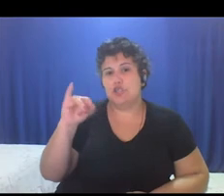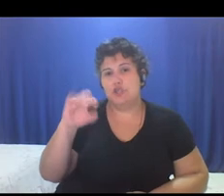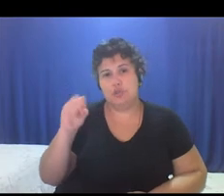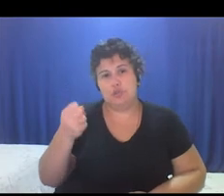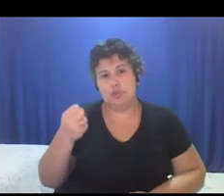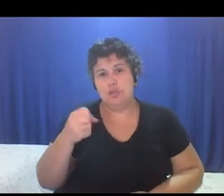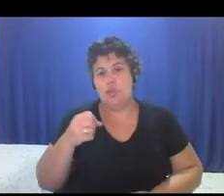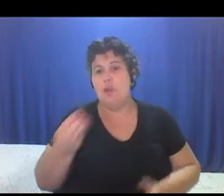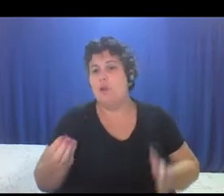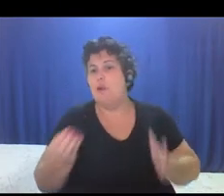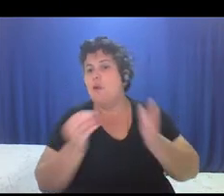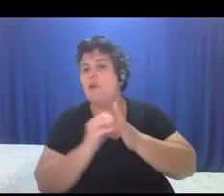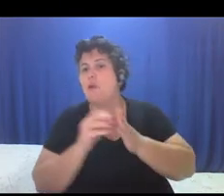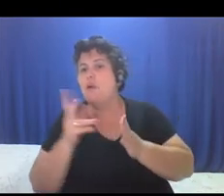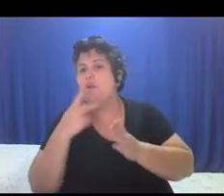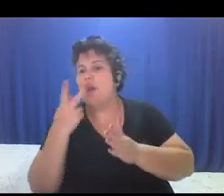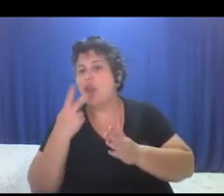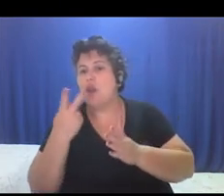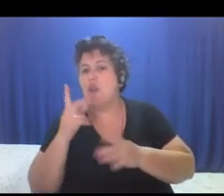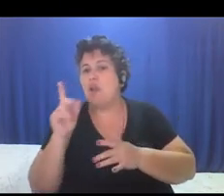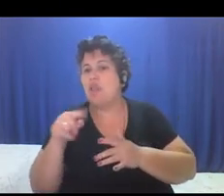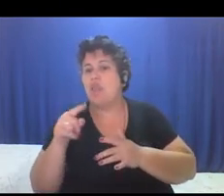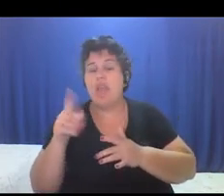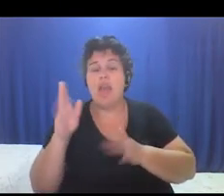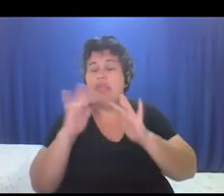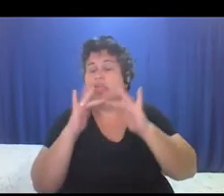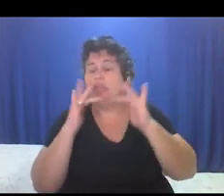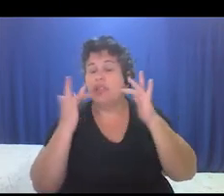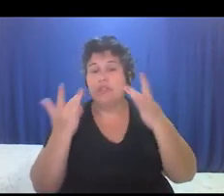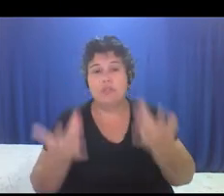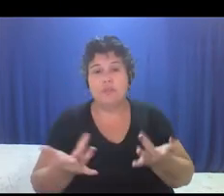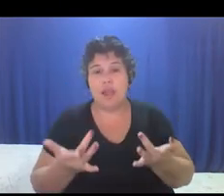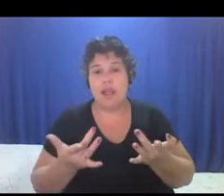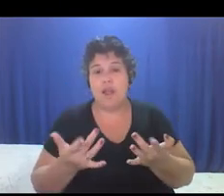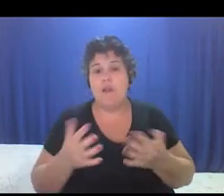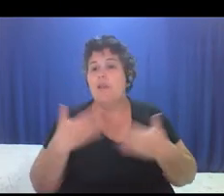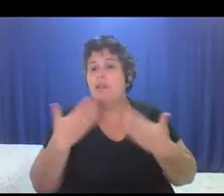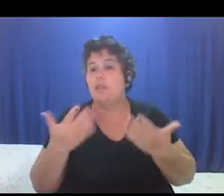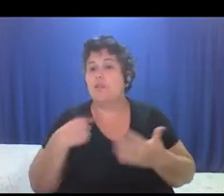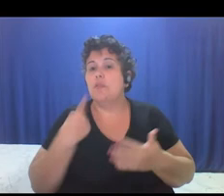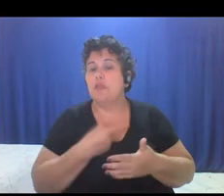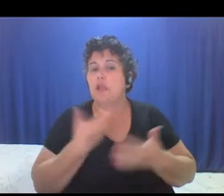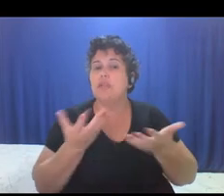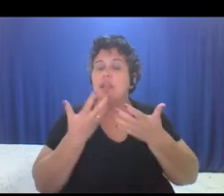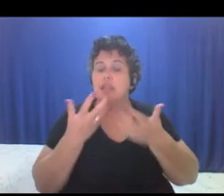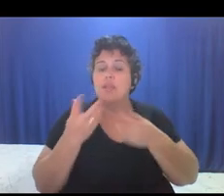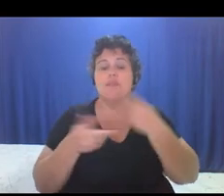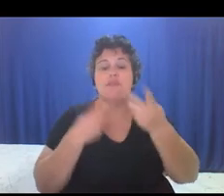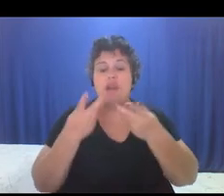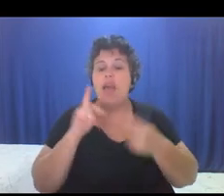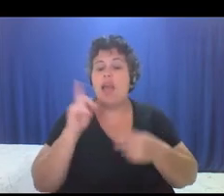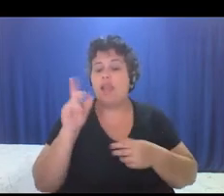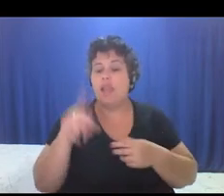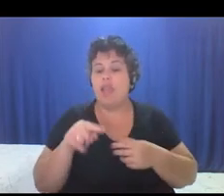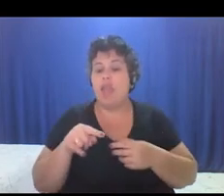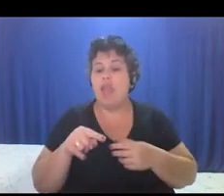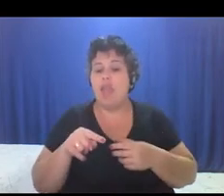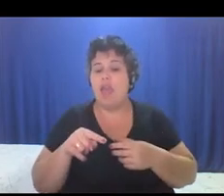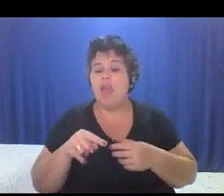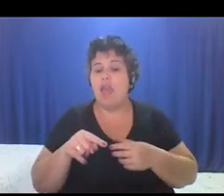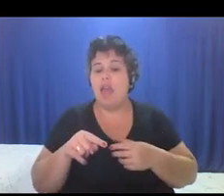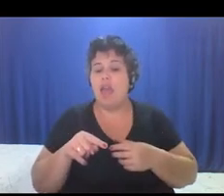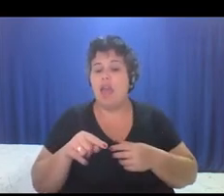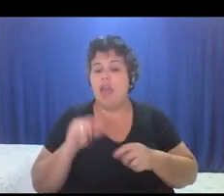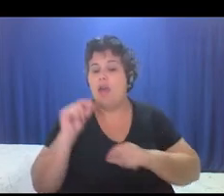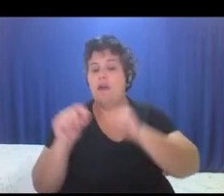acho que é um pouco disso. E a nossa maior vontade de falar aqui hoje é sobre essa parte genuína, né, Ju? Do quanto as coisas acontecem